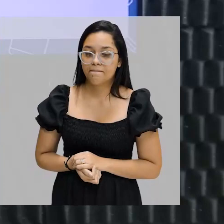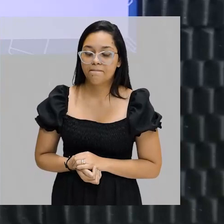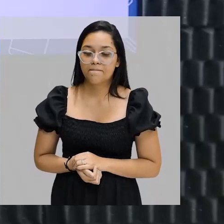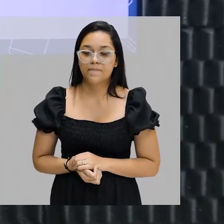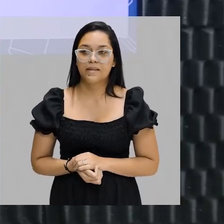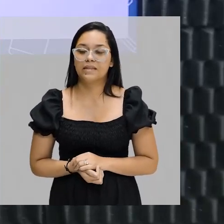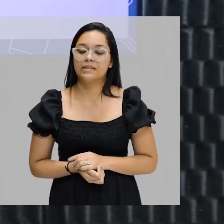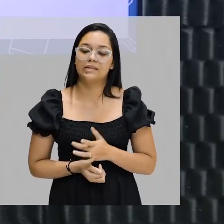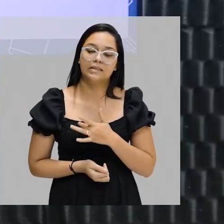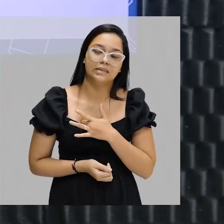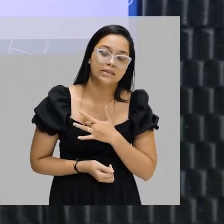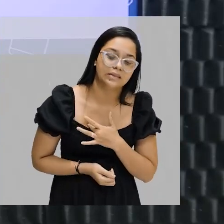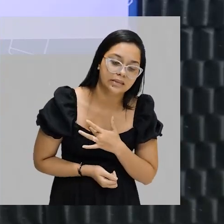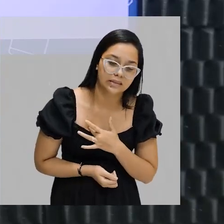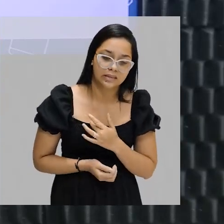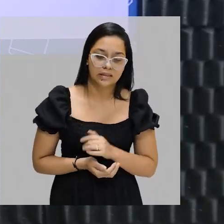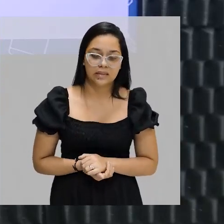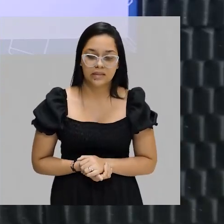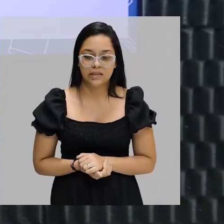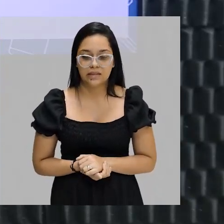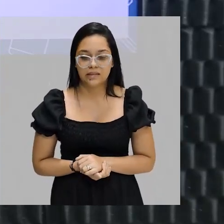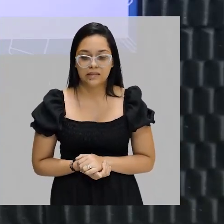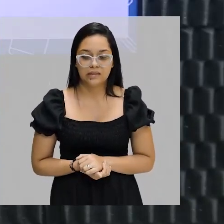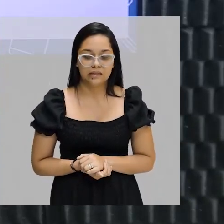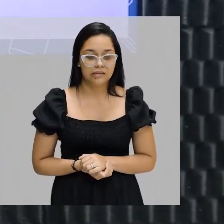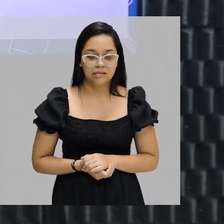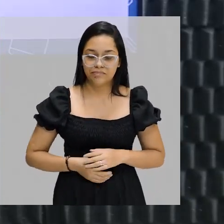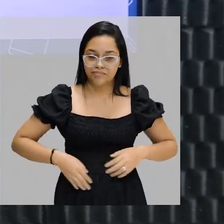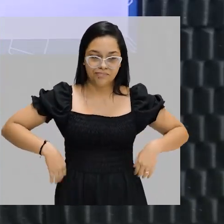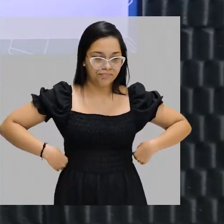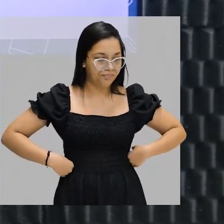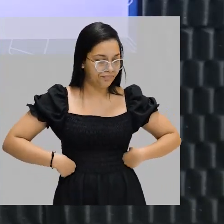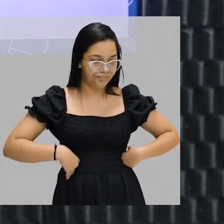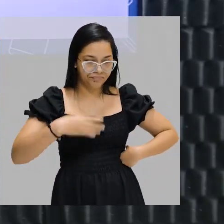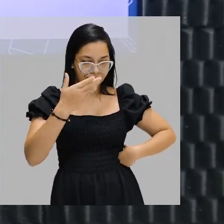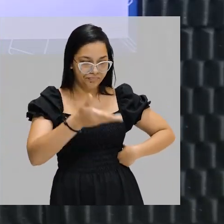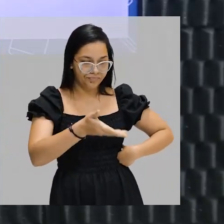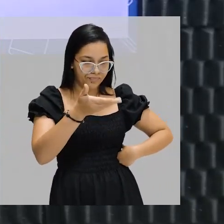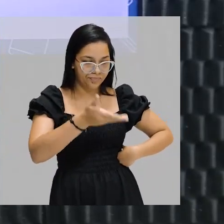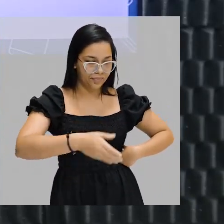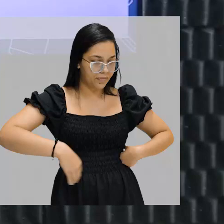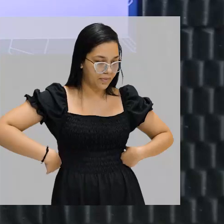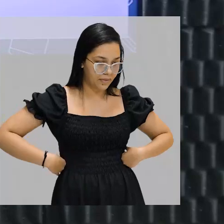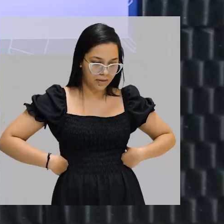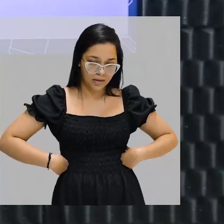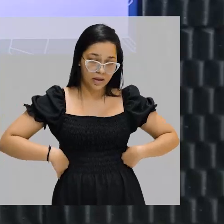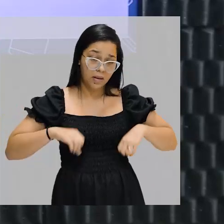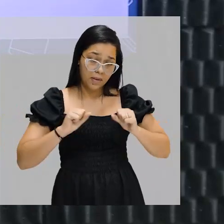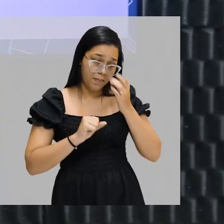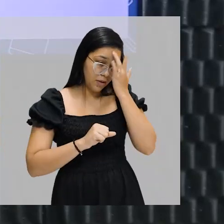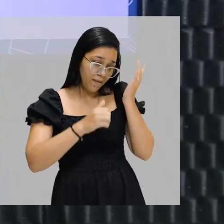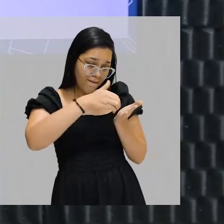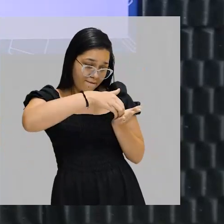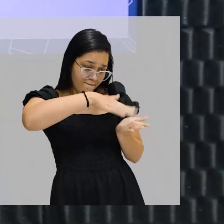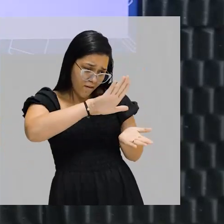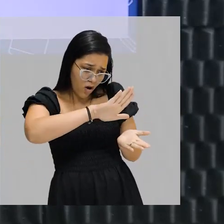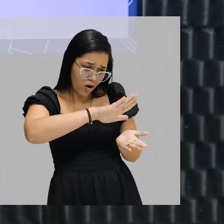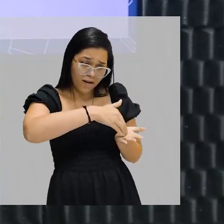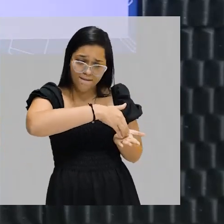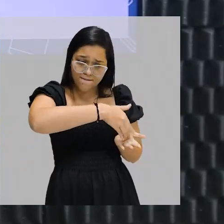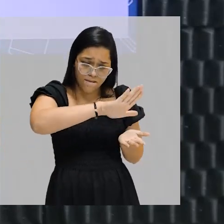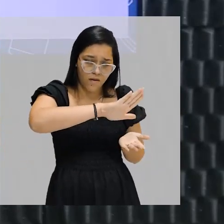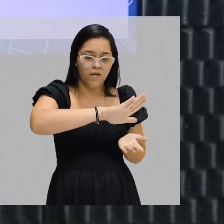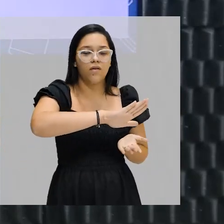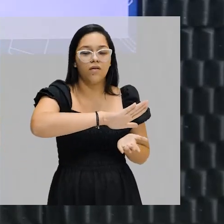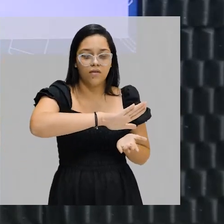pena reprovação francamente hein fora eu posso mandar uma pessoa sair posso dizer assim fora